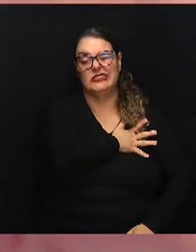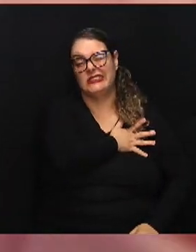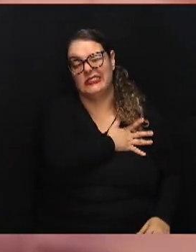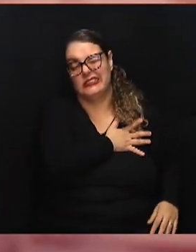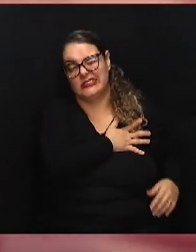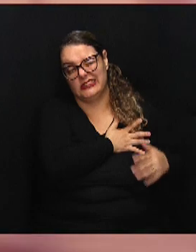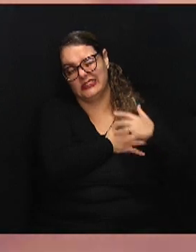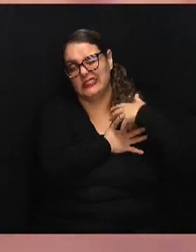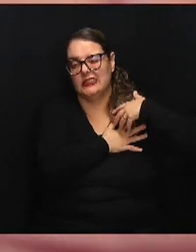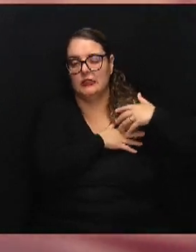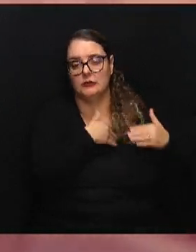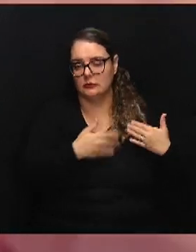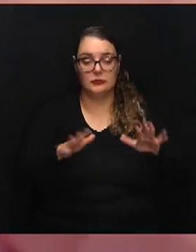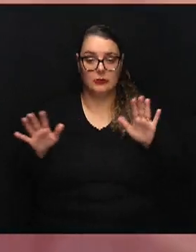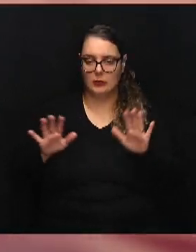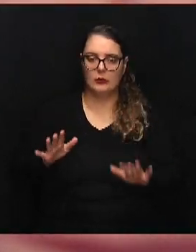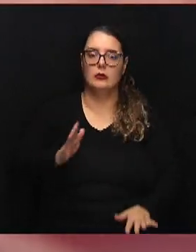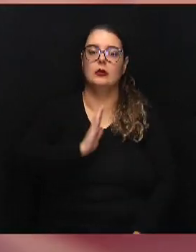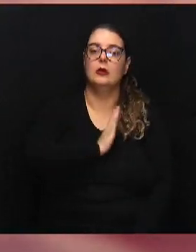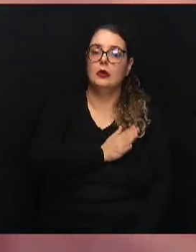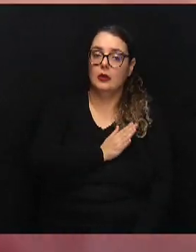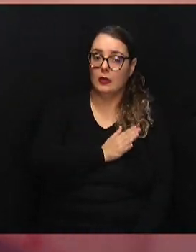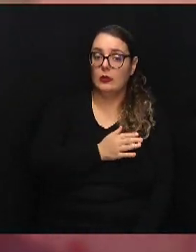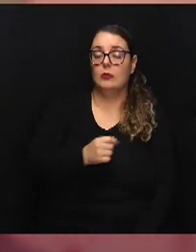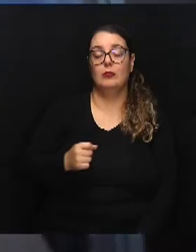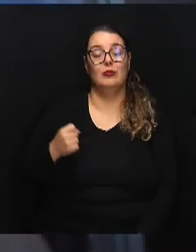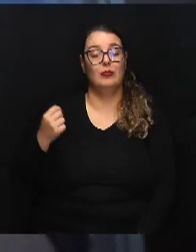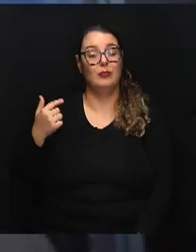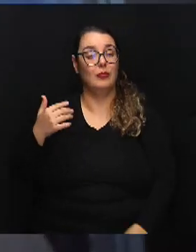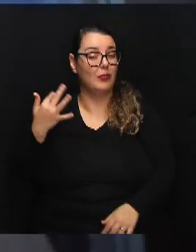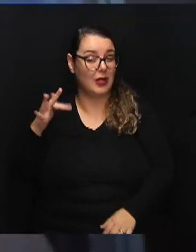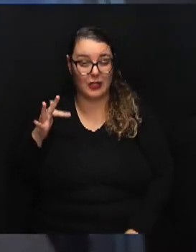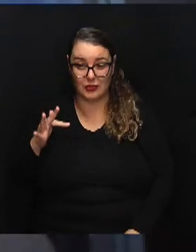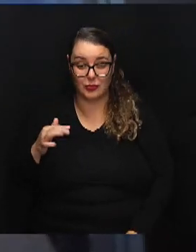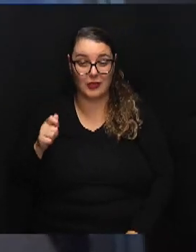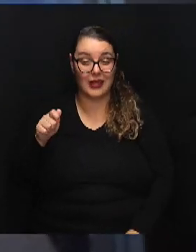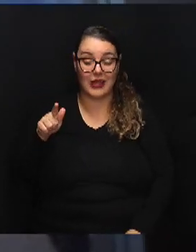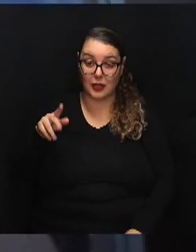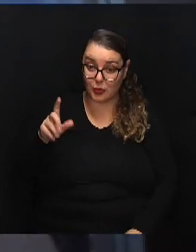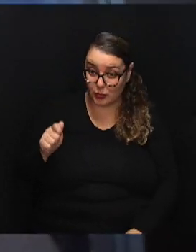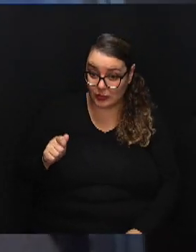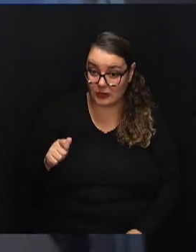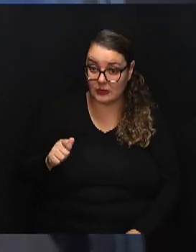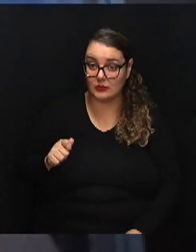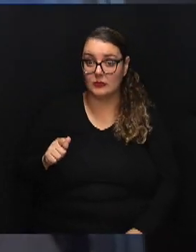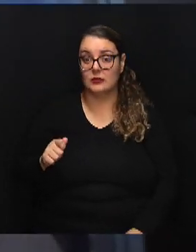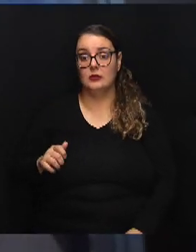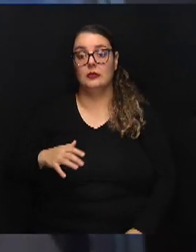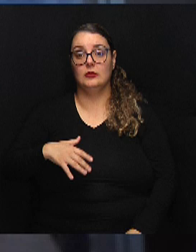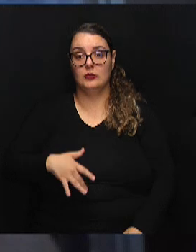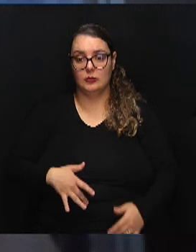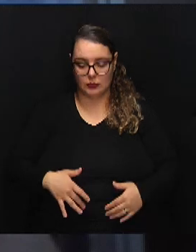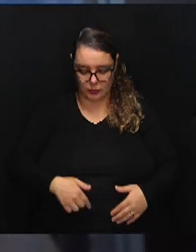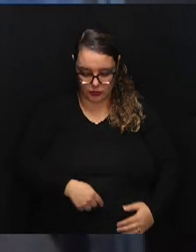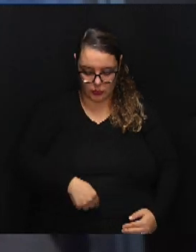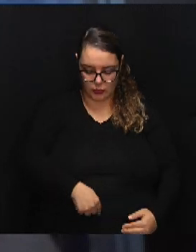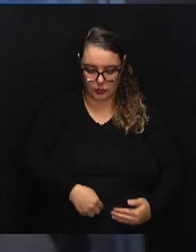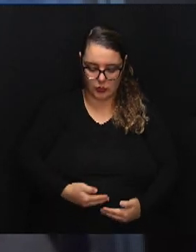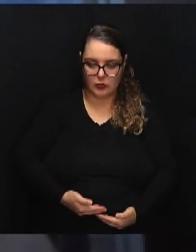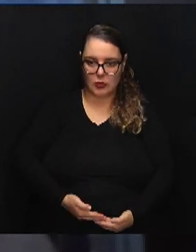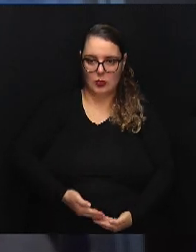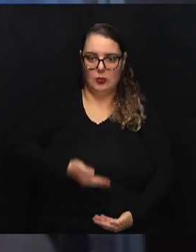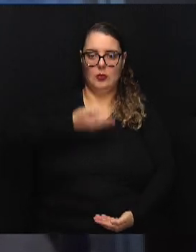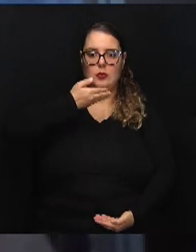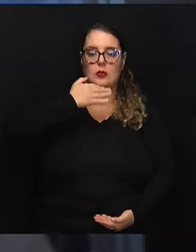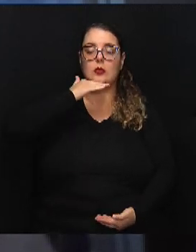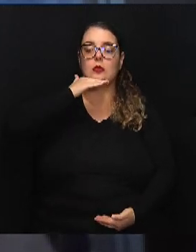dor vários dias, é uma dor aguda que ocorre. Qualquer dor que ocorra da cicatriz umbilical, do umbigo para cima ou